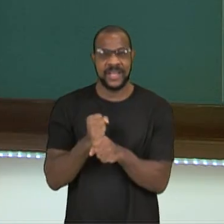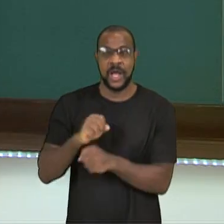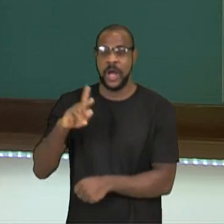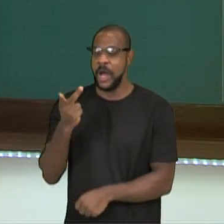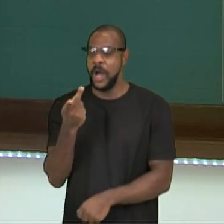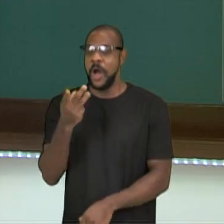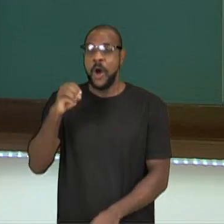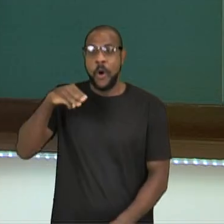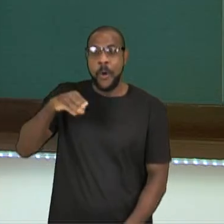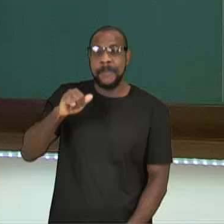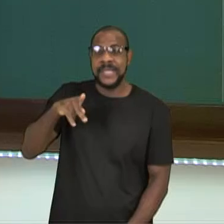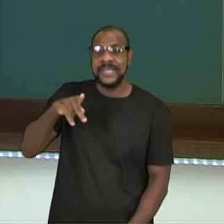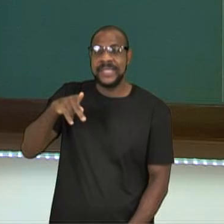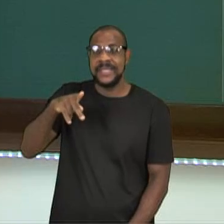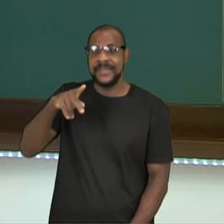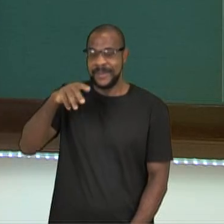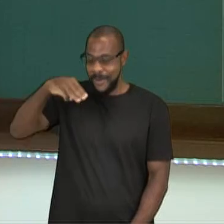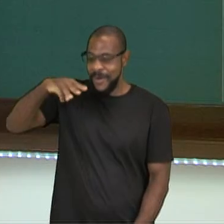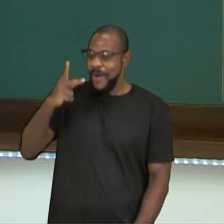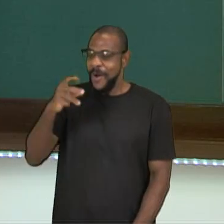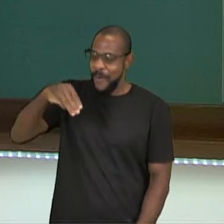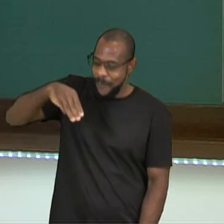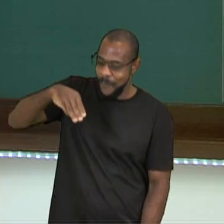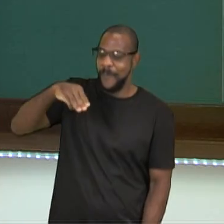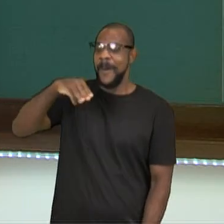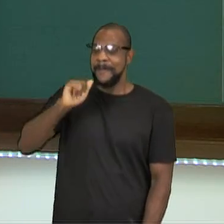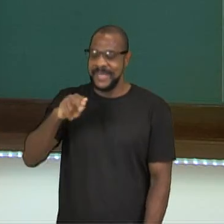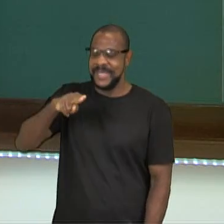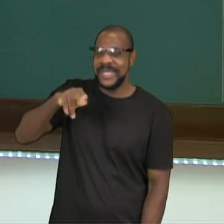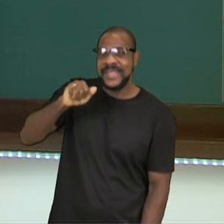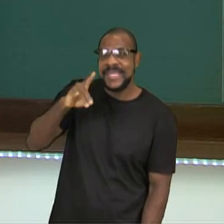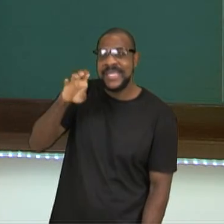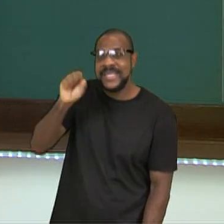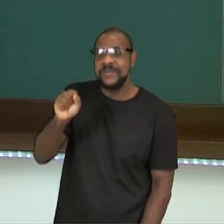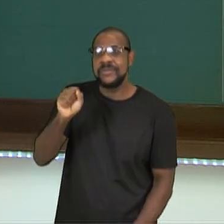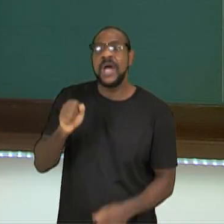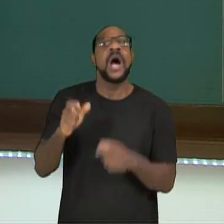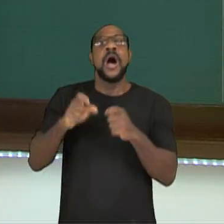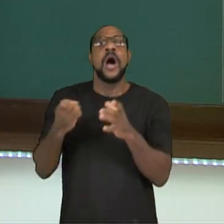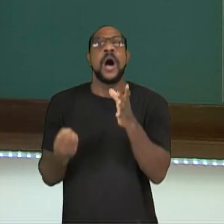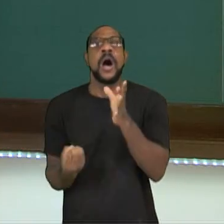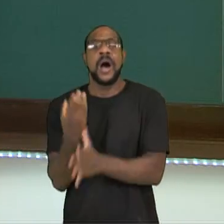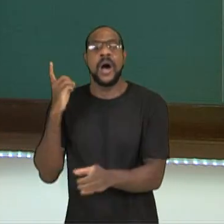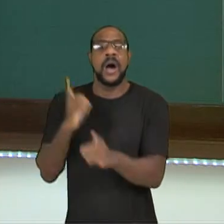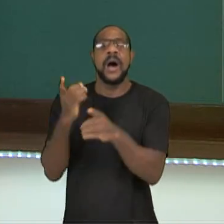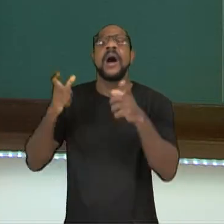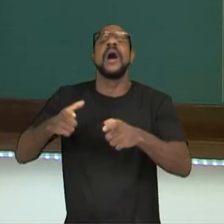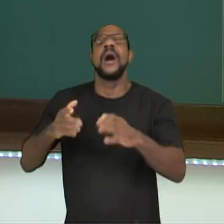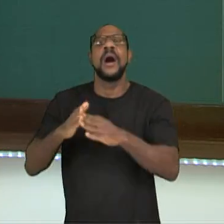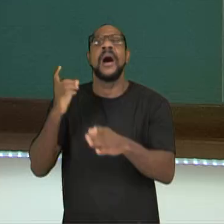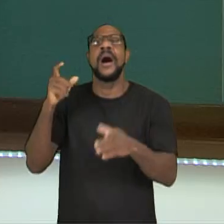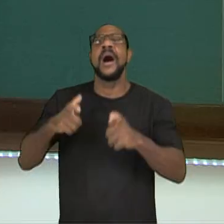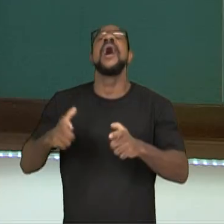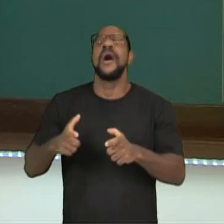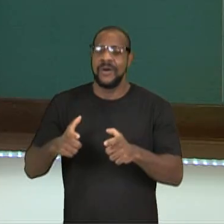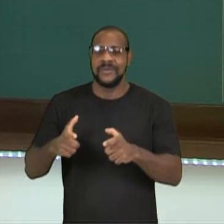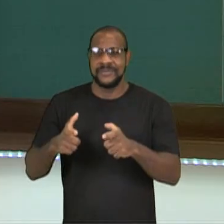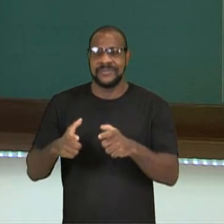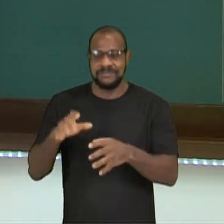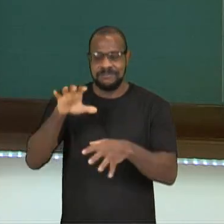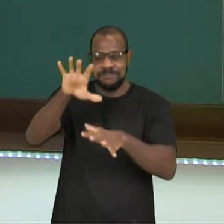teriam habitado qual continente? Letra A, B, C ou D, galerinha do sexto ano? Qual? Muito